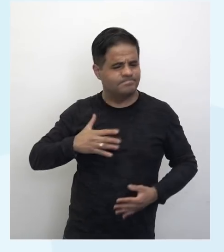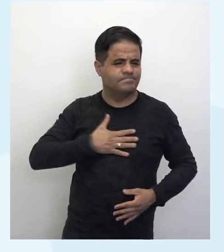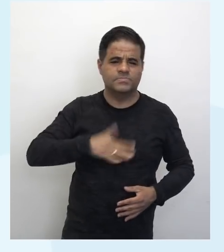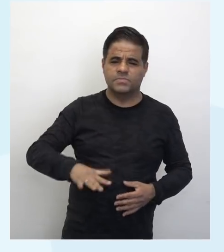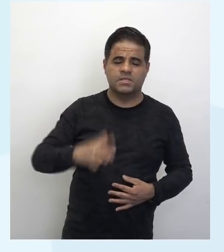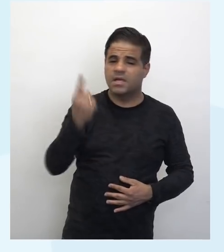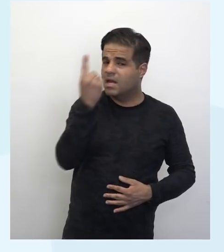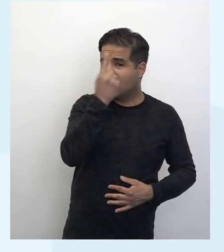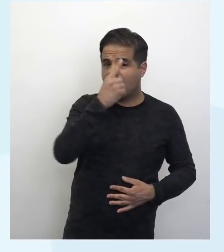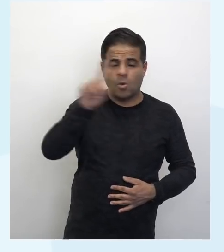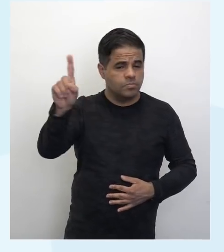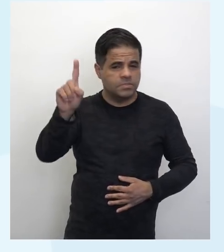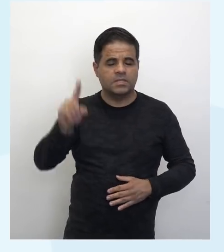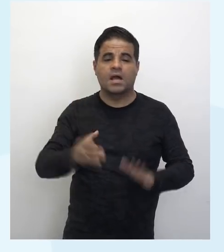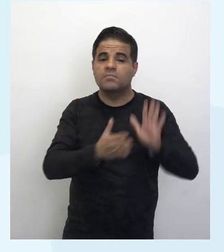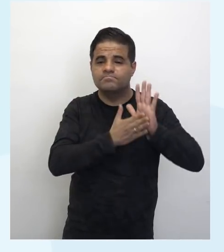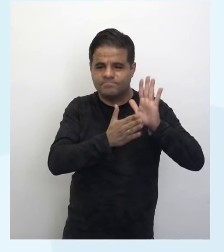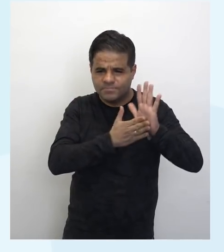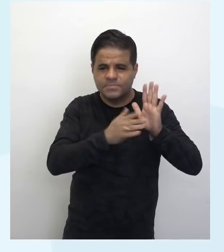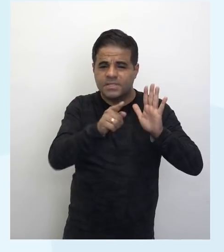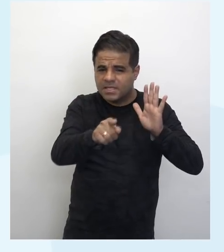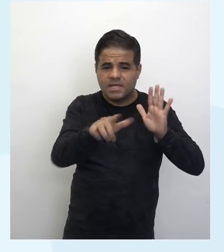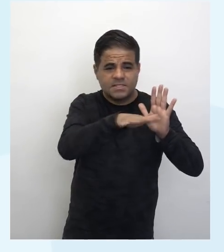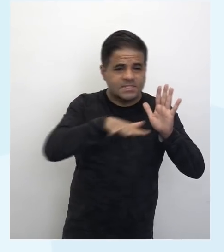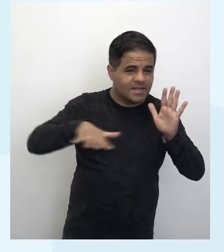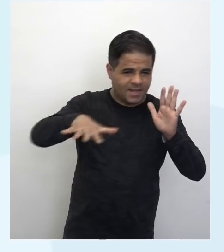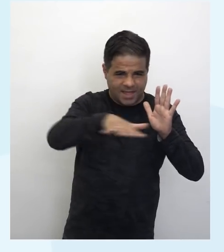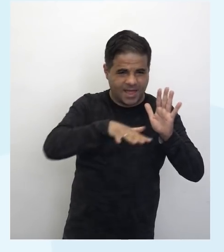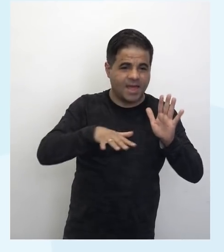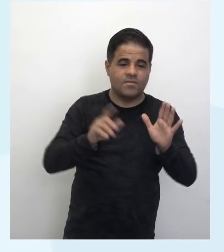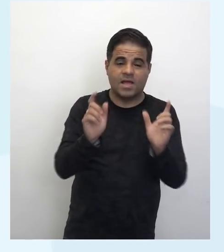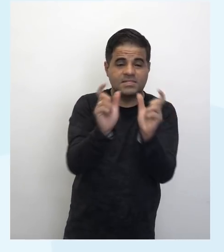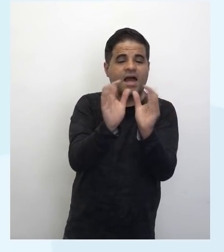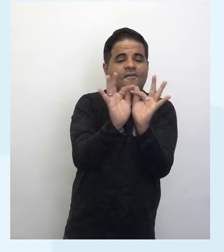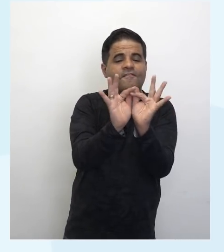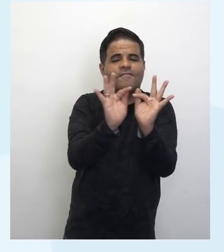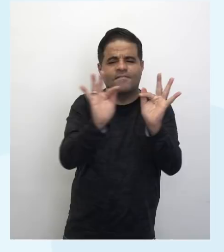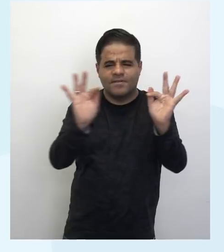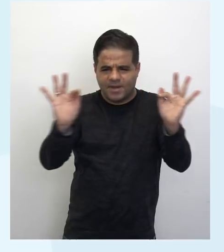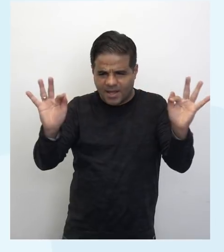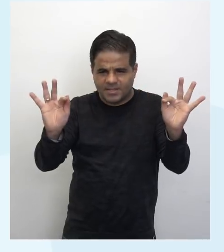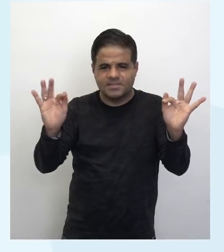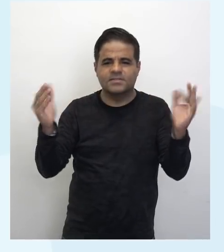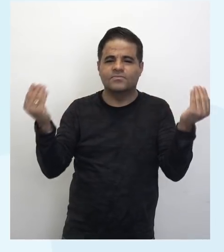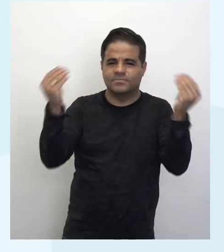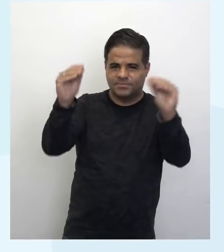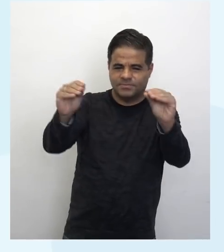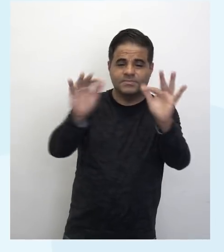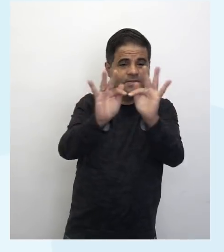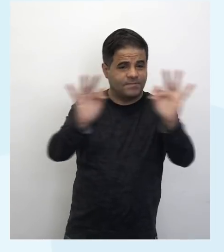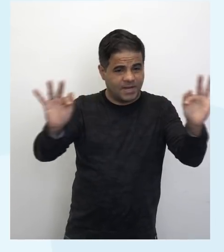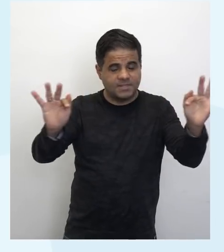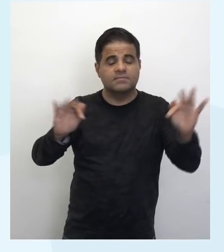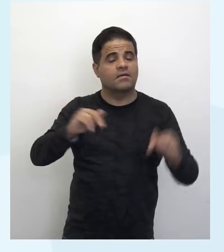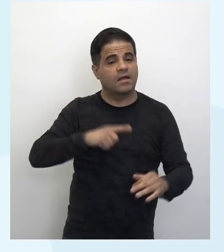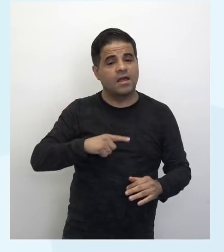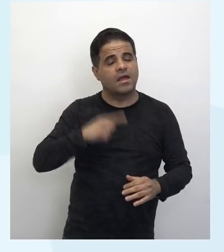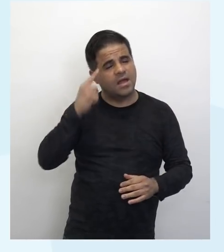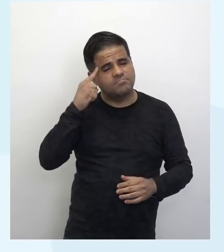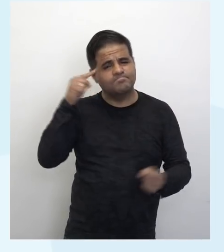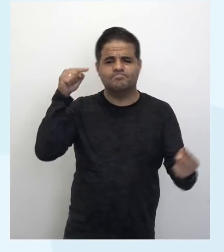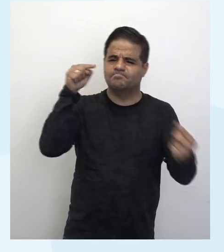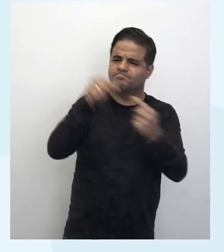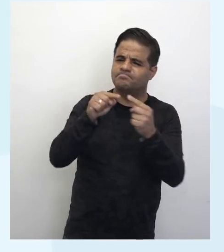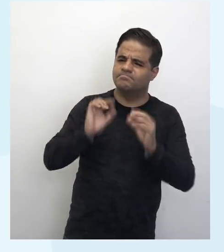única proposição que neste cenário, que é essa frase que a gente colocou aqui dentro desse cenário, que faz